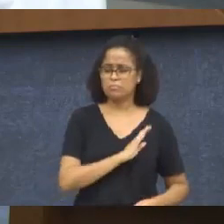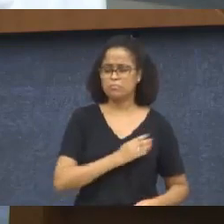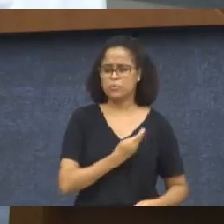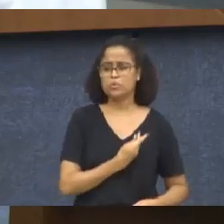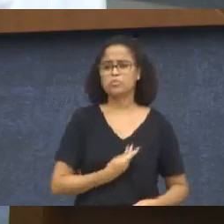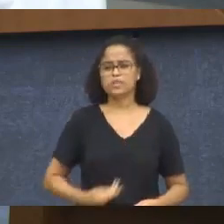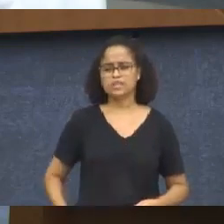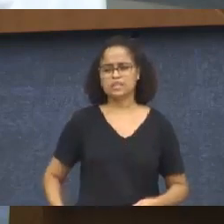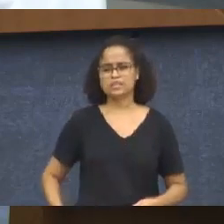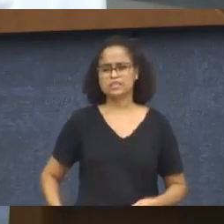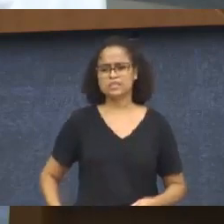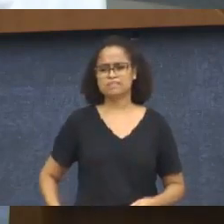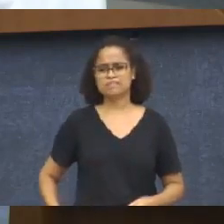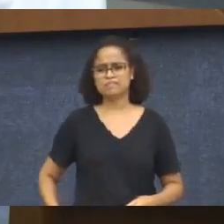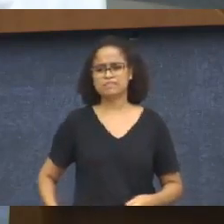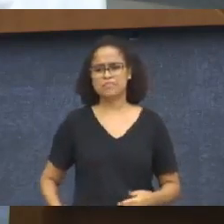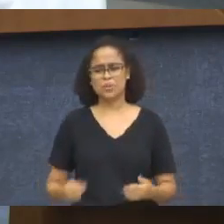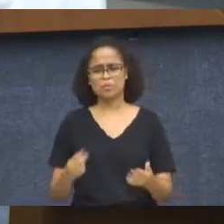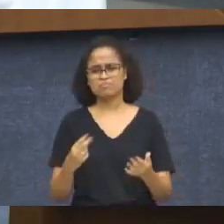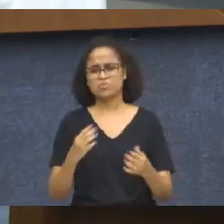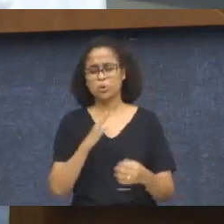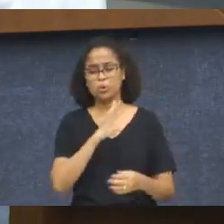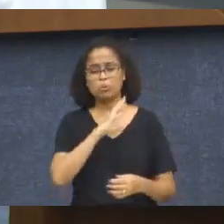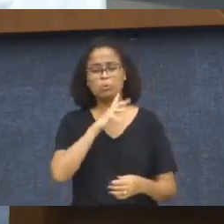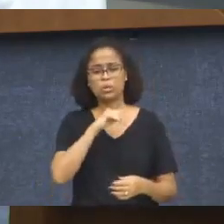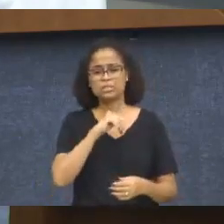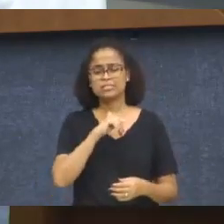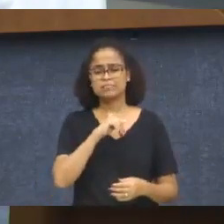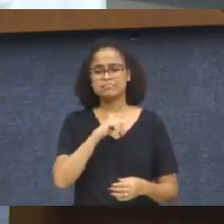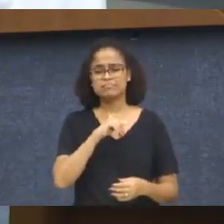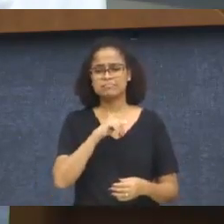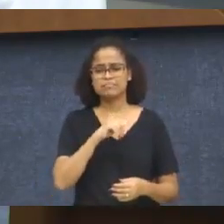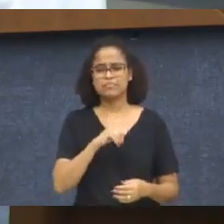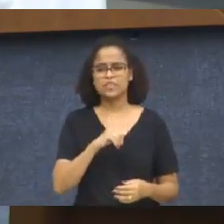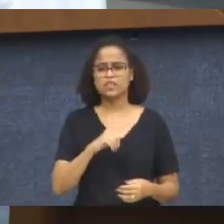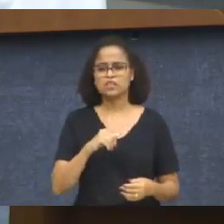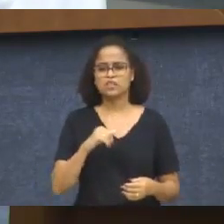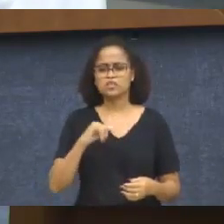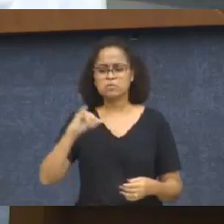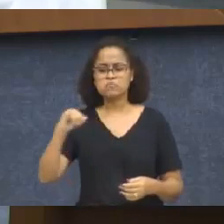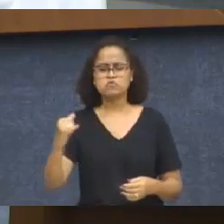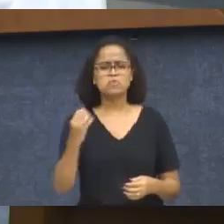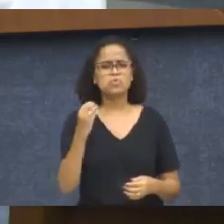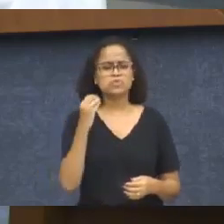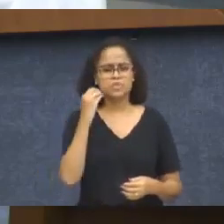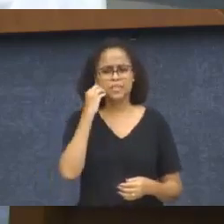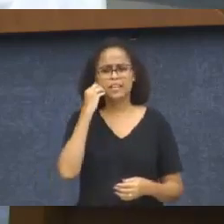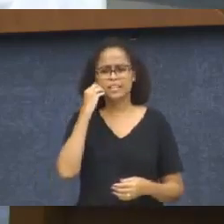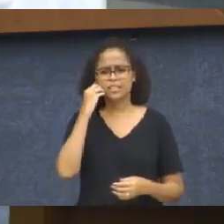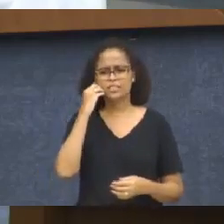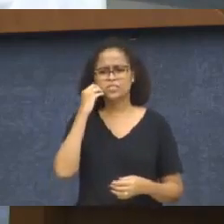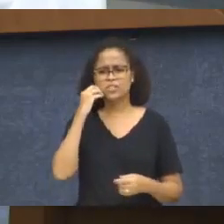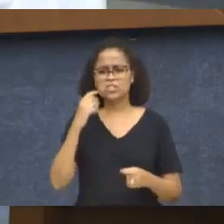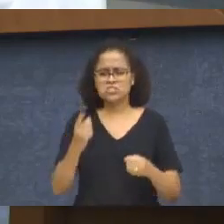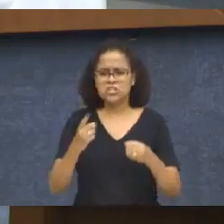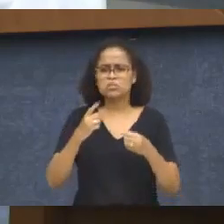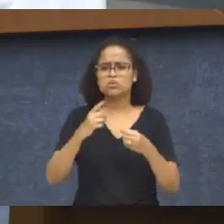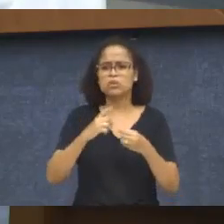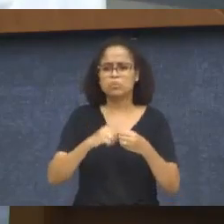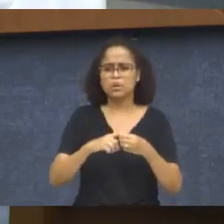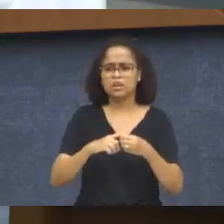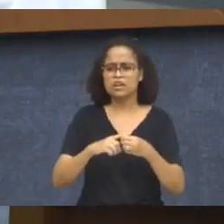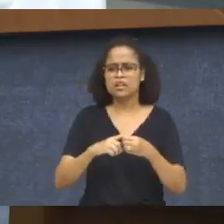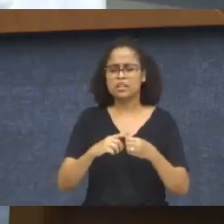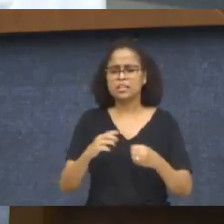afastaram essas empresas de Belo Horizonte. E agora a gente tem uma oportunidade de ouro na mão de retomar o São Pedro Valley, de trazer